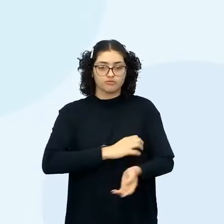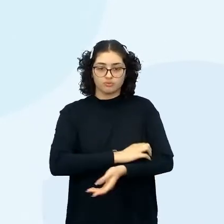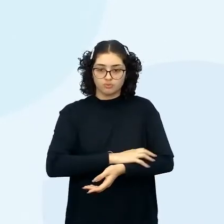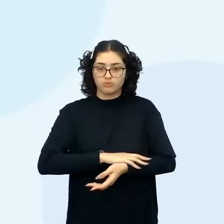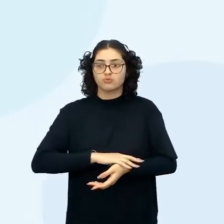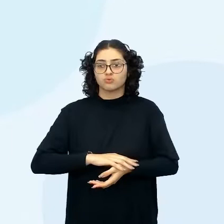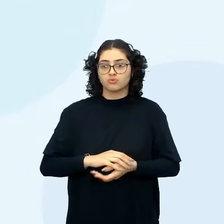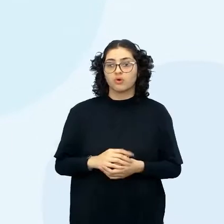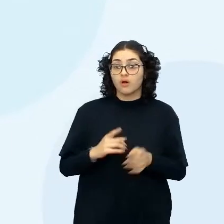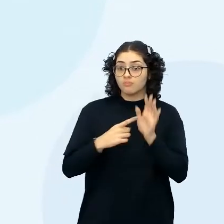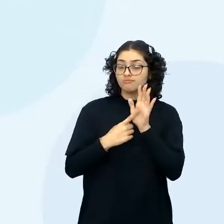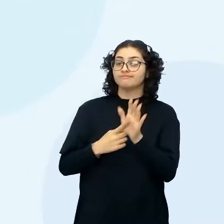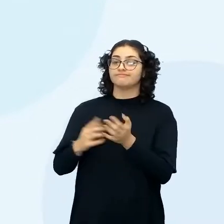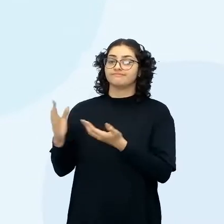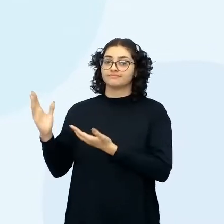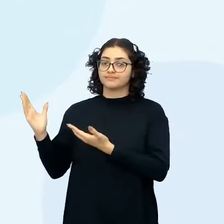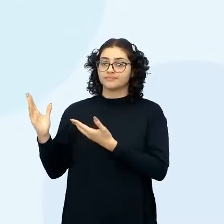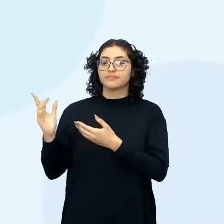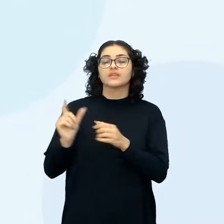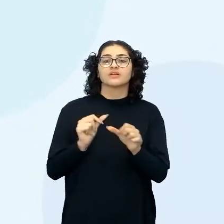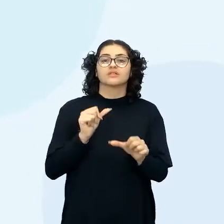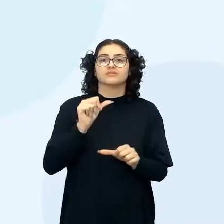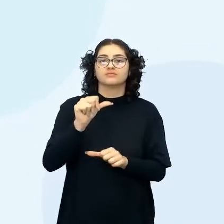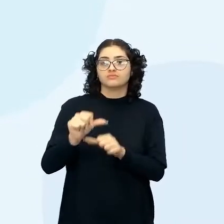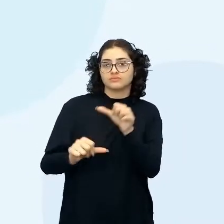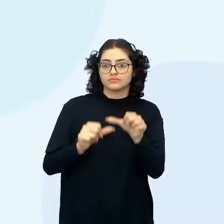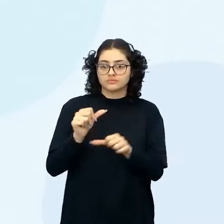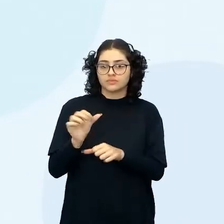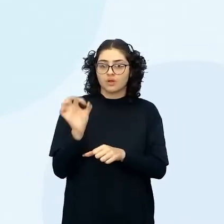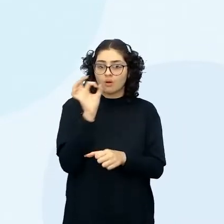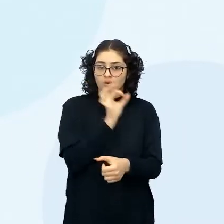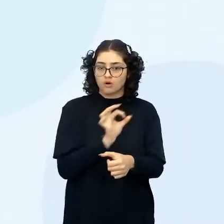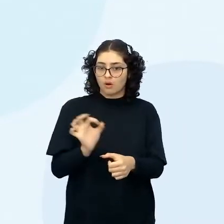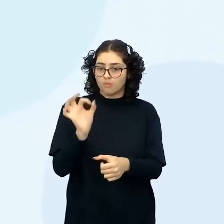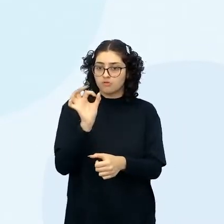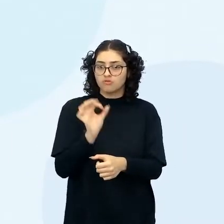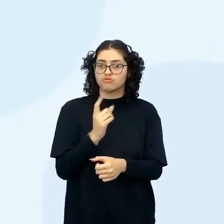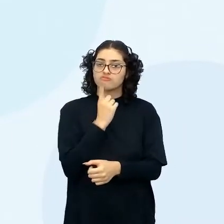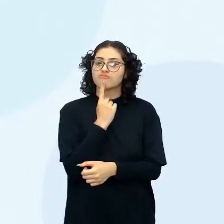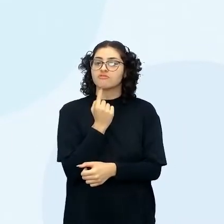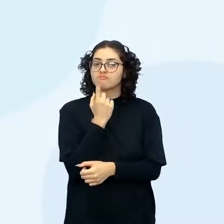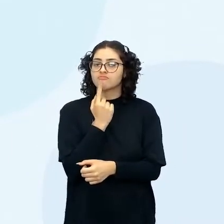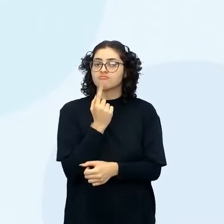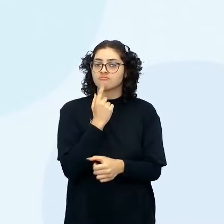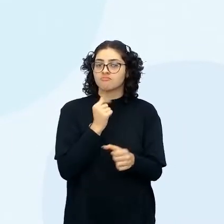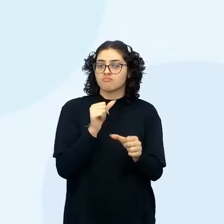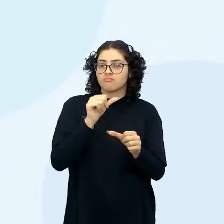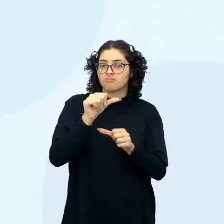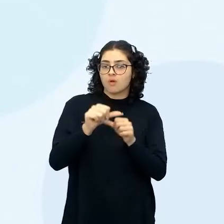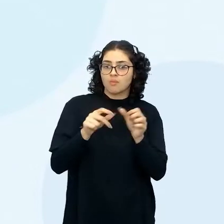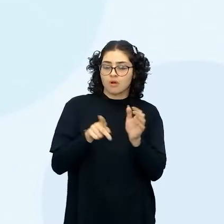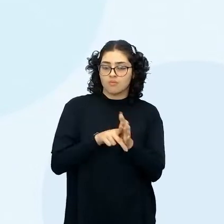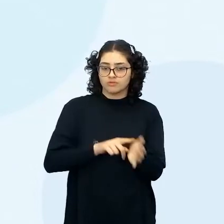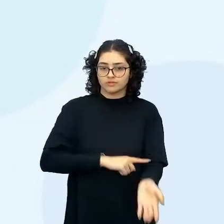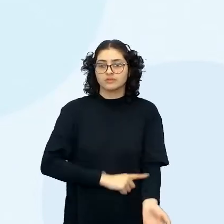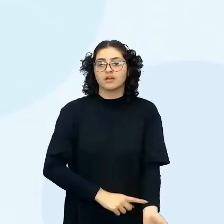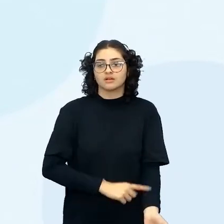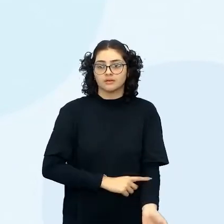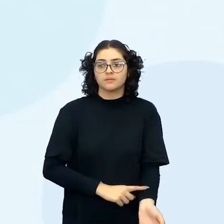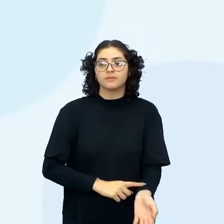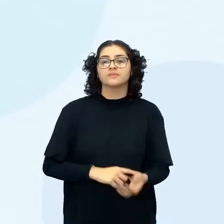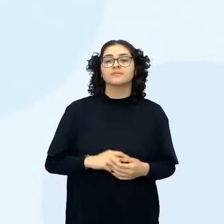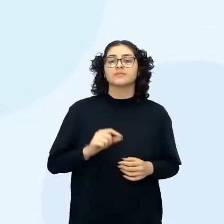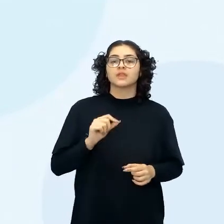vocês. Olha só, a alteração dos glóbulos vermelhos do sangue, então os quais